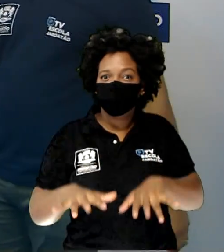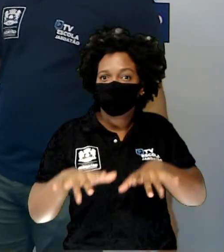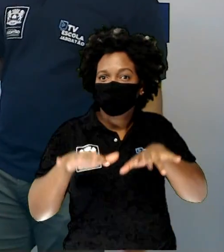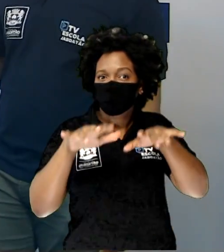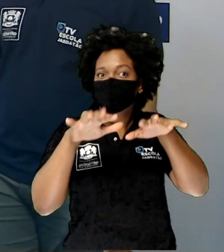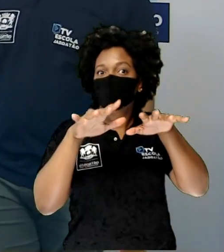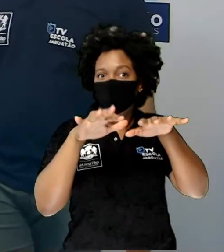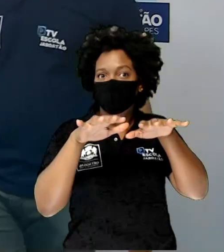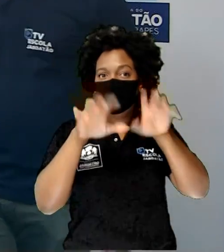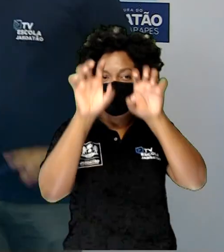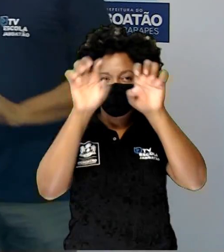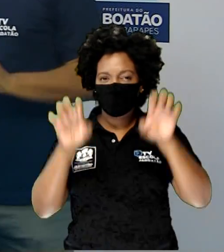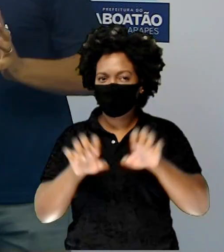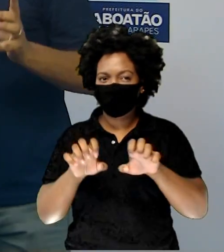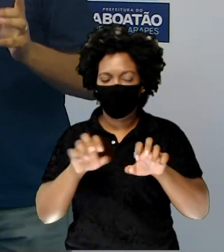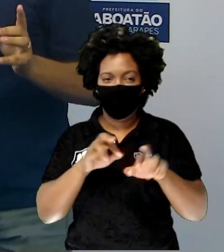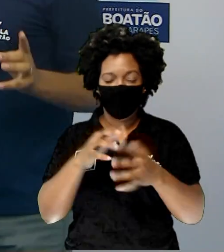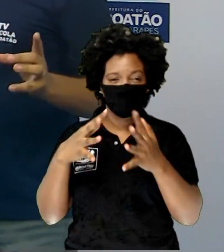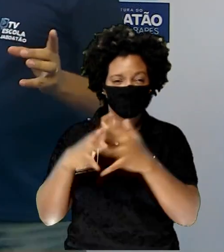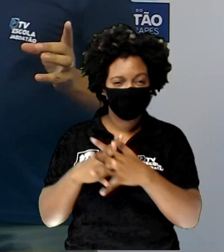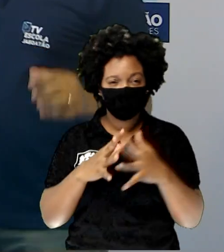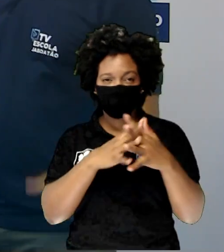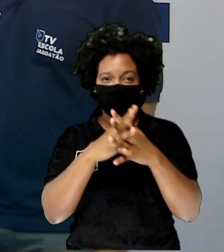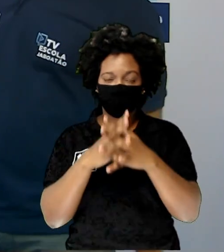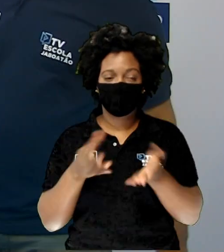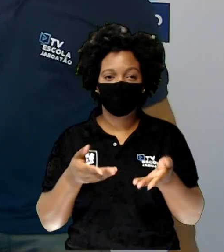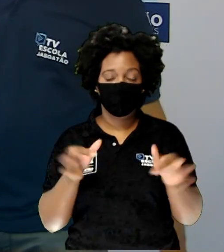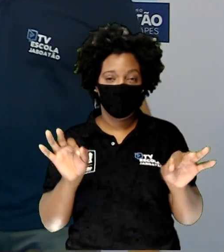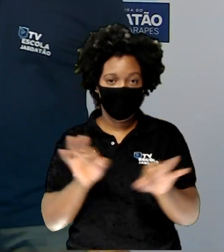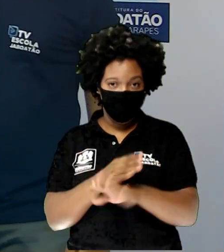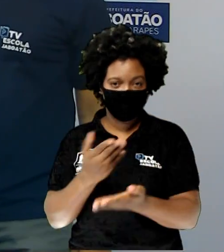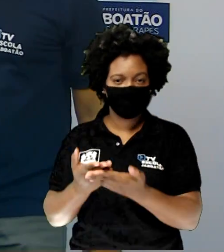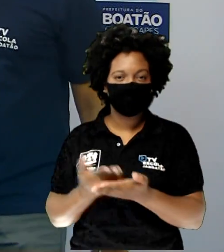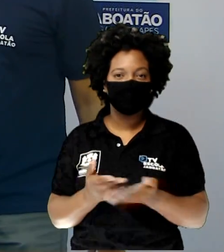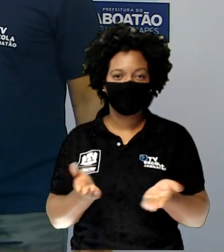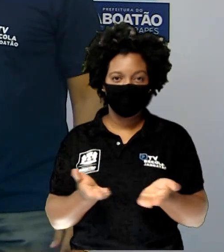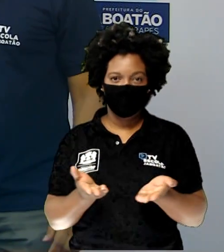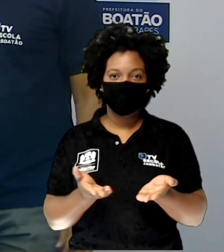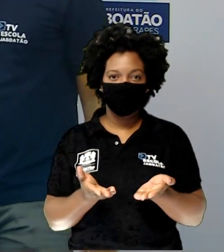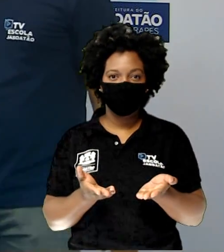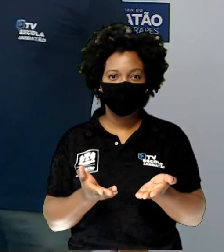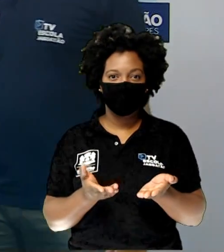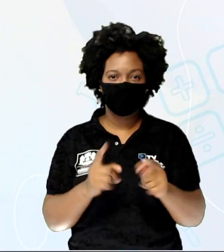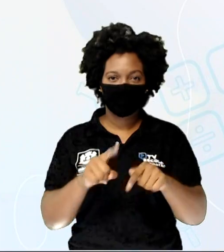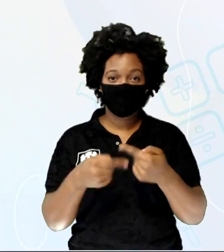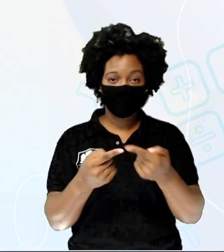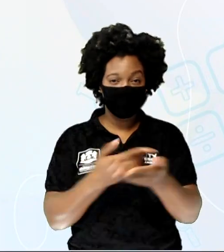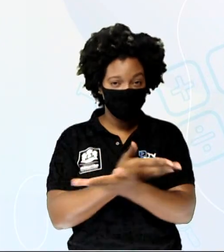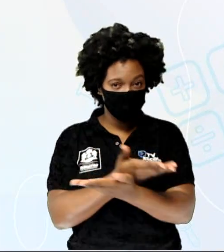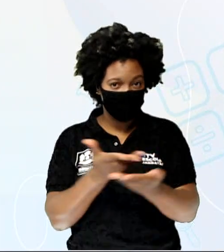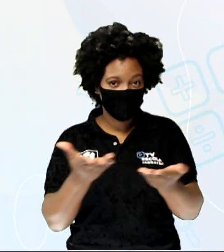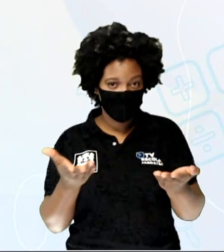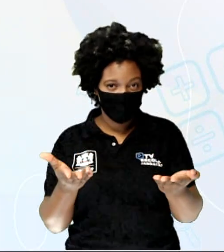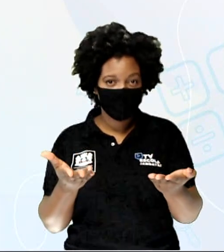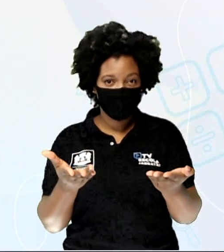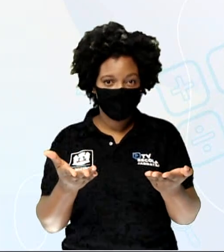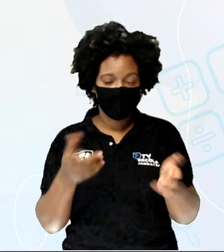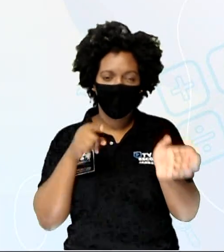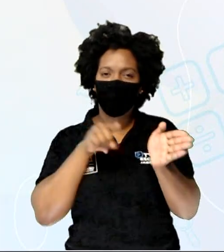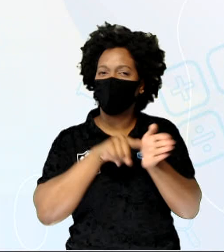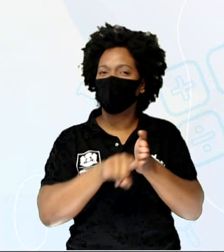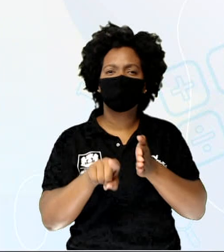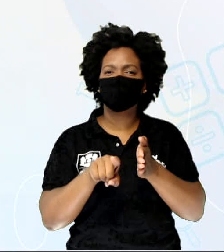essa sistemática aí. Então, para encerrar a nossa aula de hoje, eu vou lançar esse desafio para você com uma